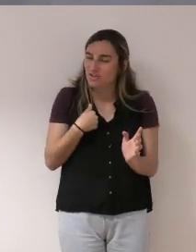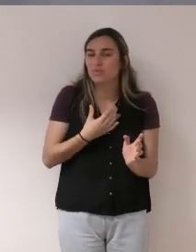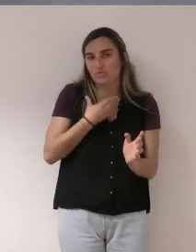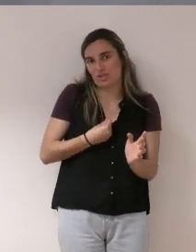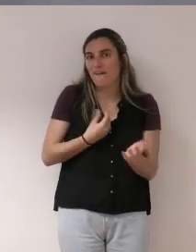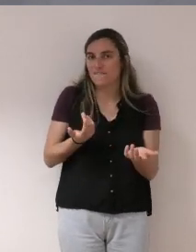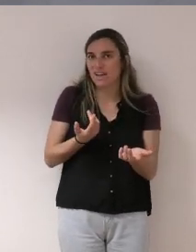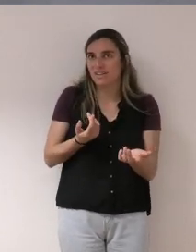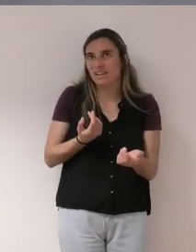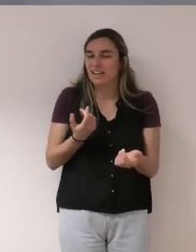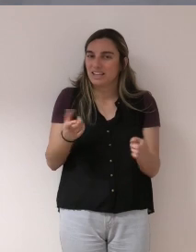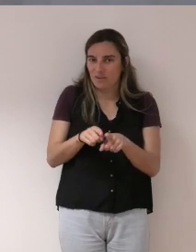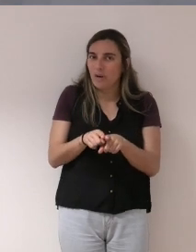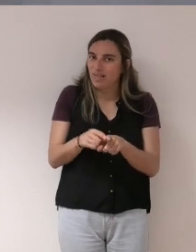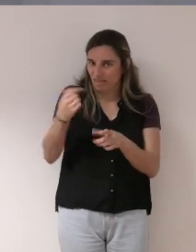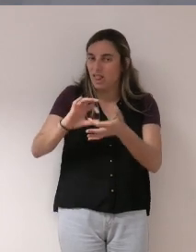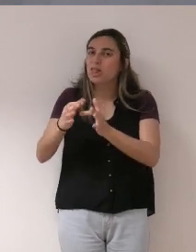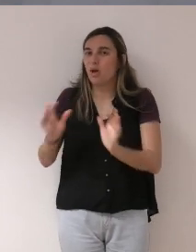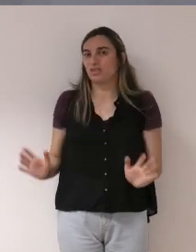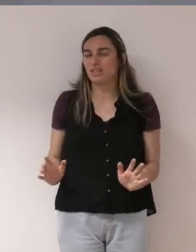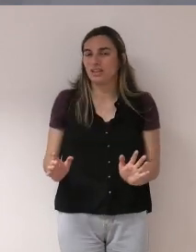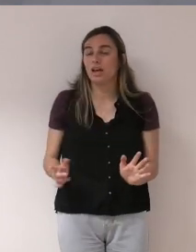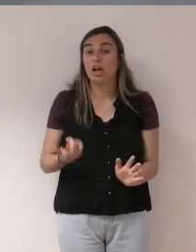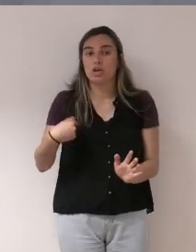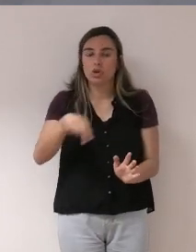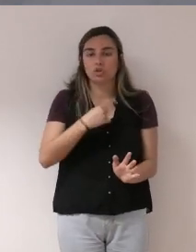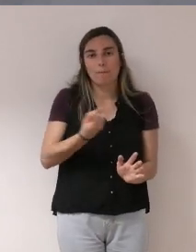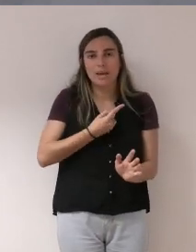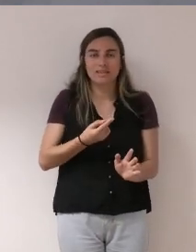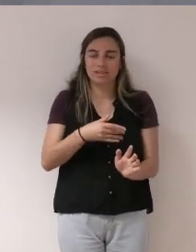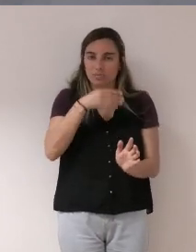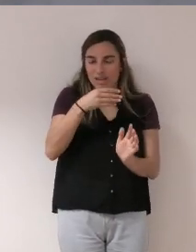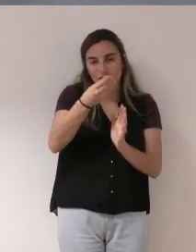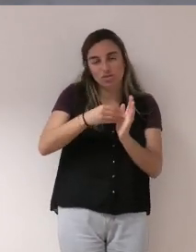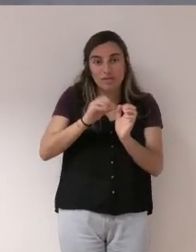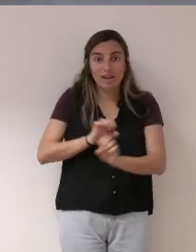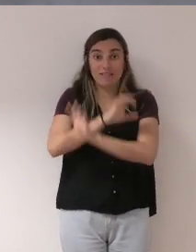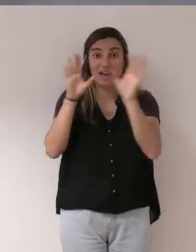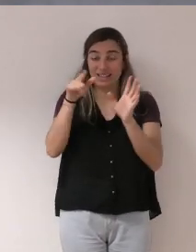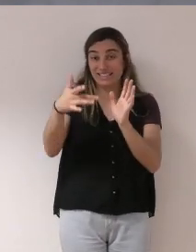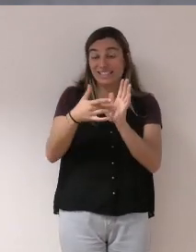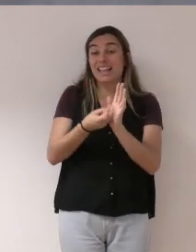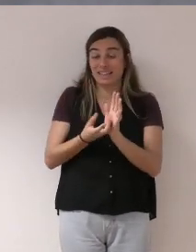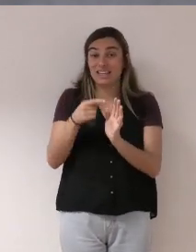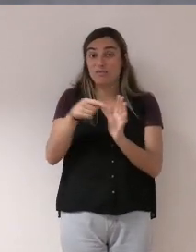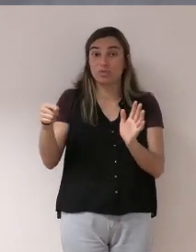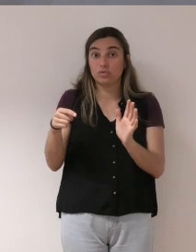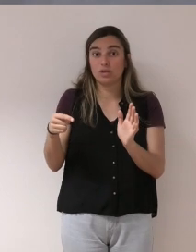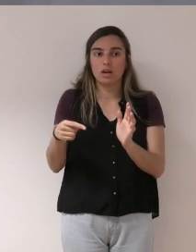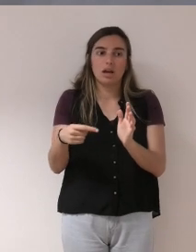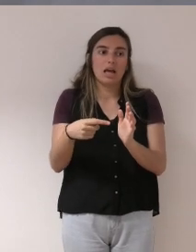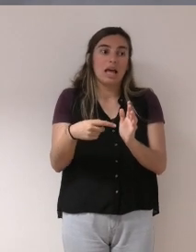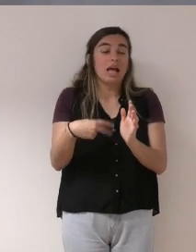Sim, creio que sim. Objetivamente, sejamos claros. Estes livros são lidos por poucas